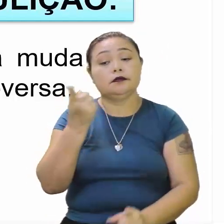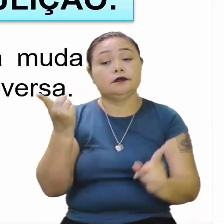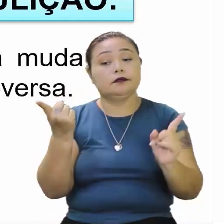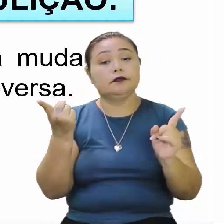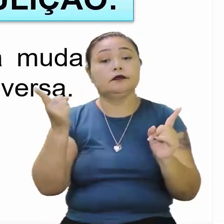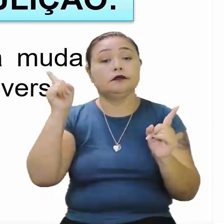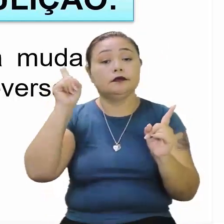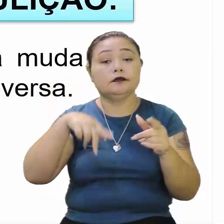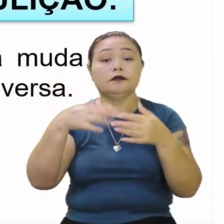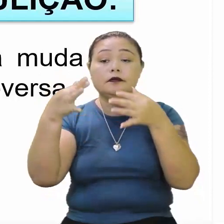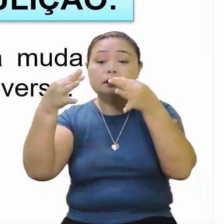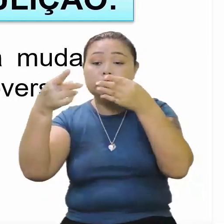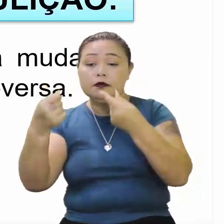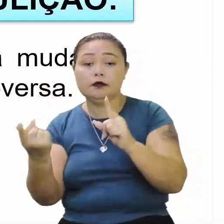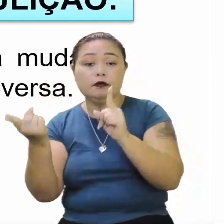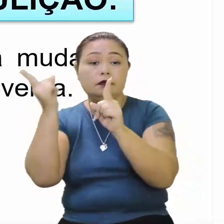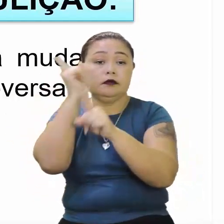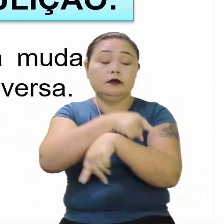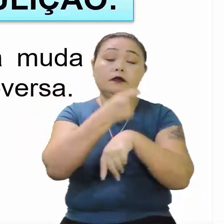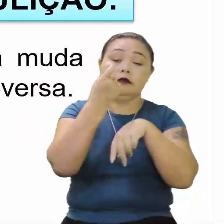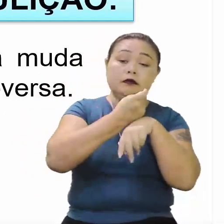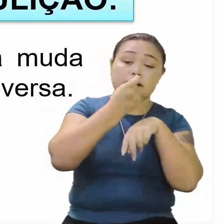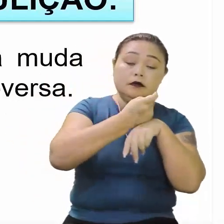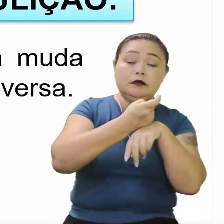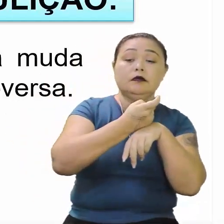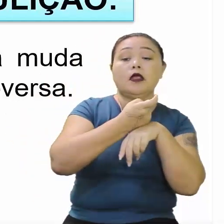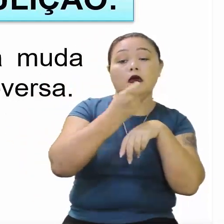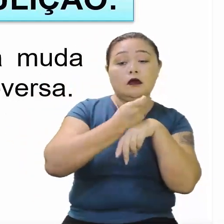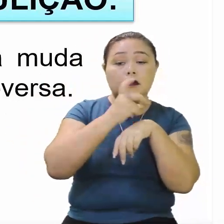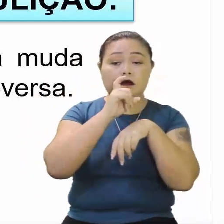líquido para o sólido, nós temos solidificação, mas a